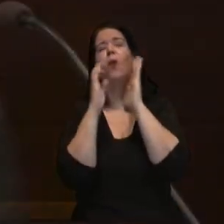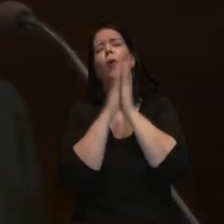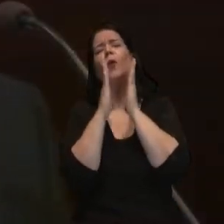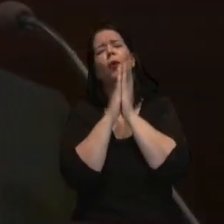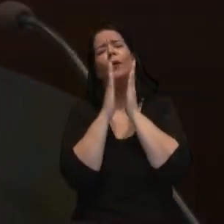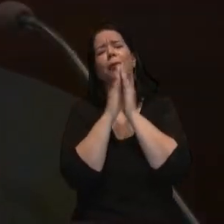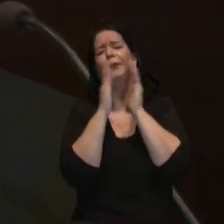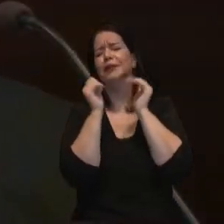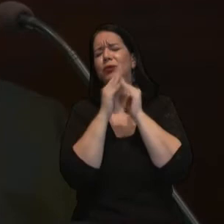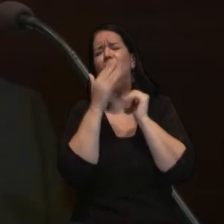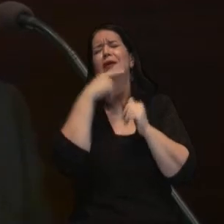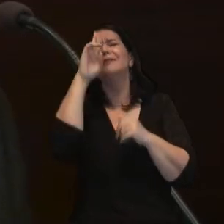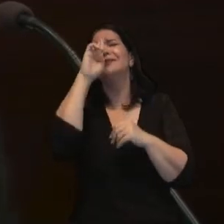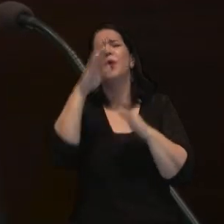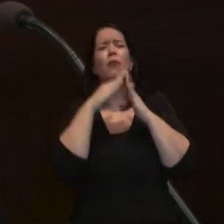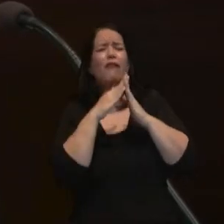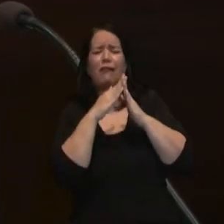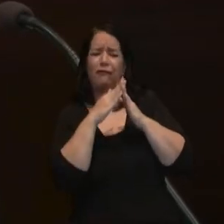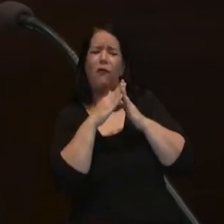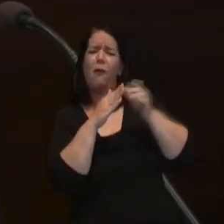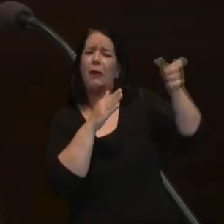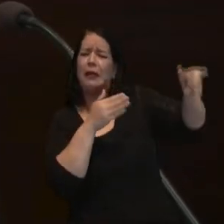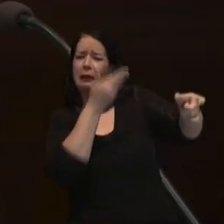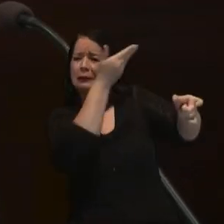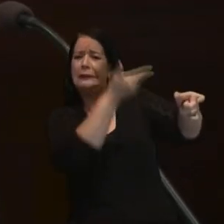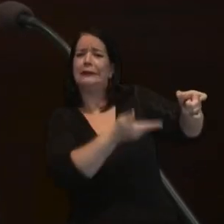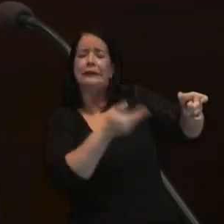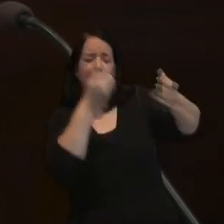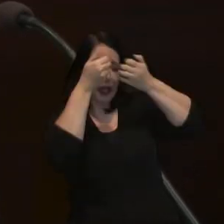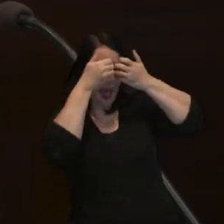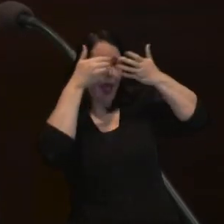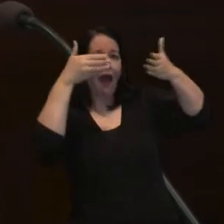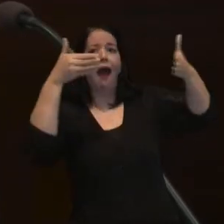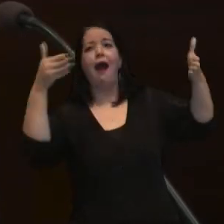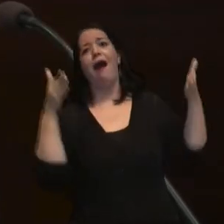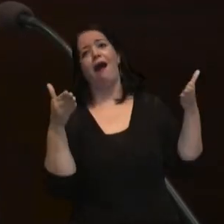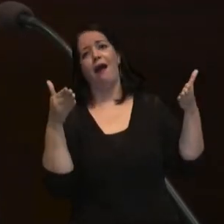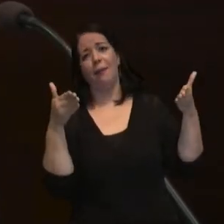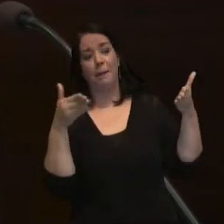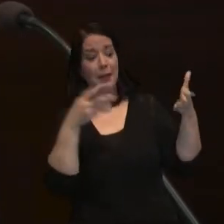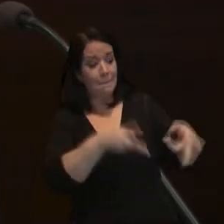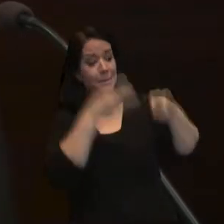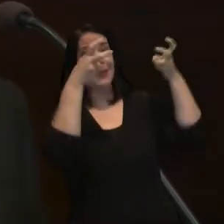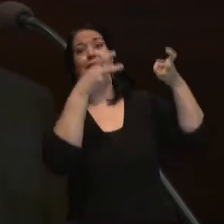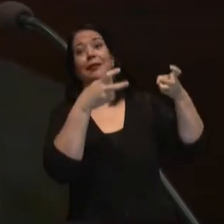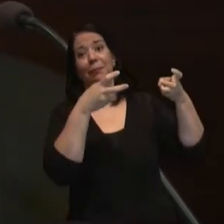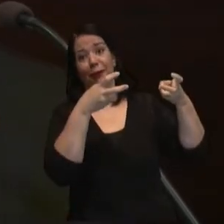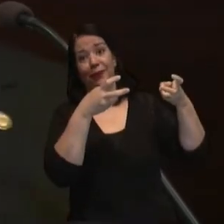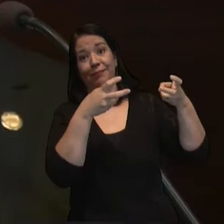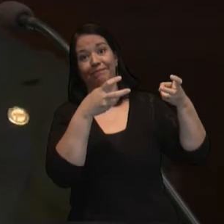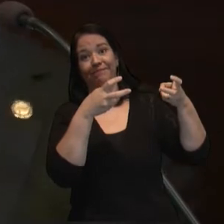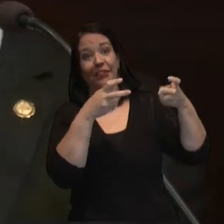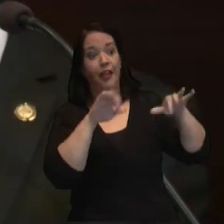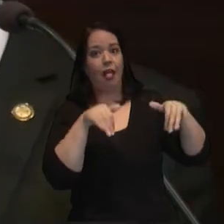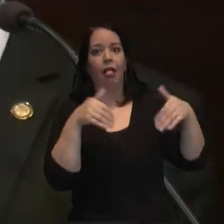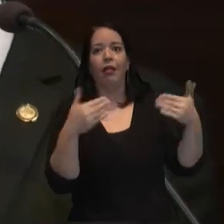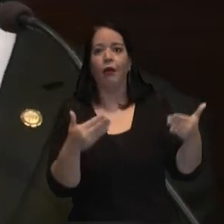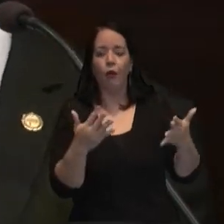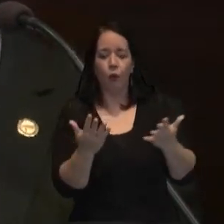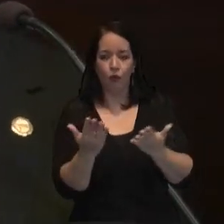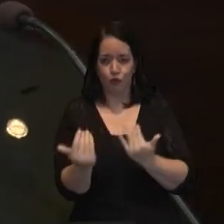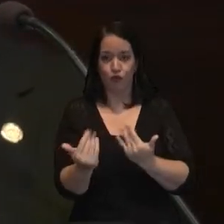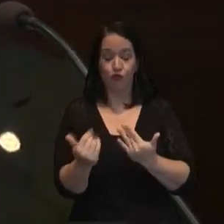menino para que ele veja. E o Senhor abriu os olhos do moço, e ele viu que o monte estava cheio